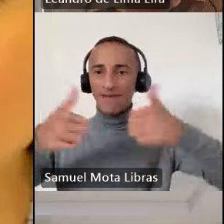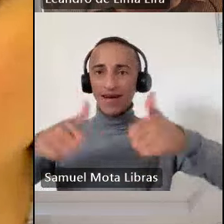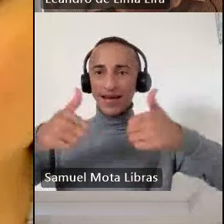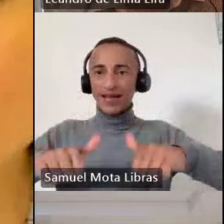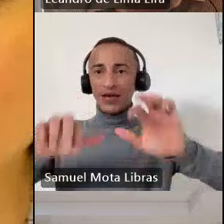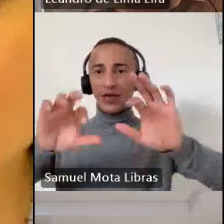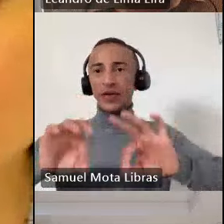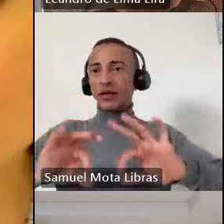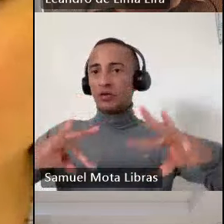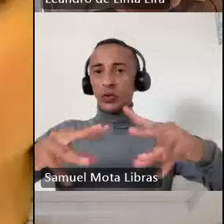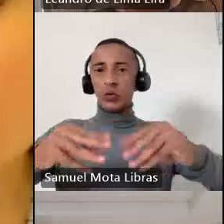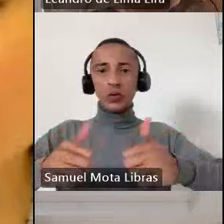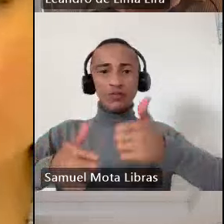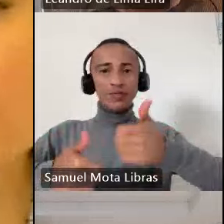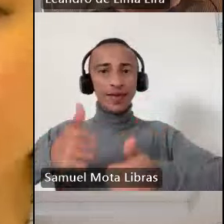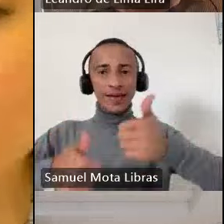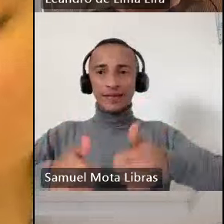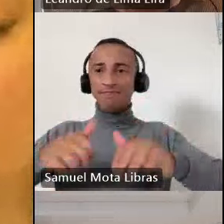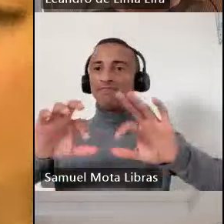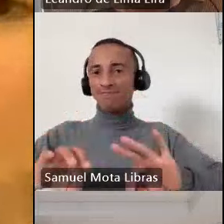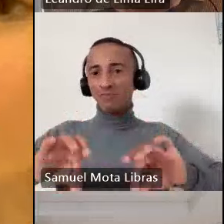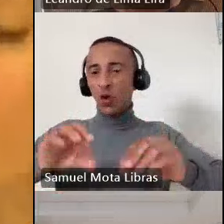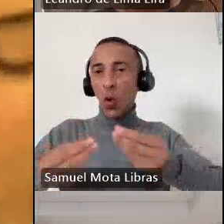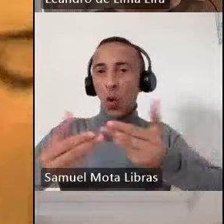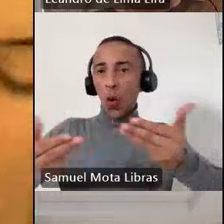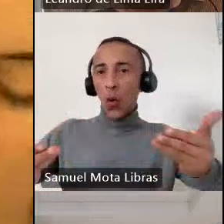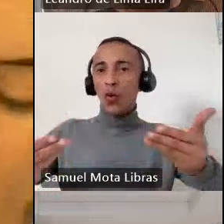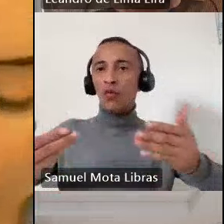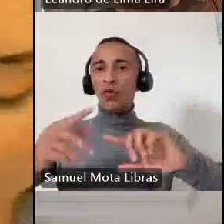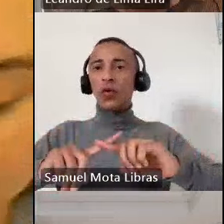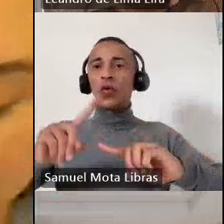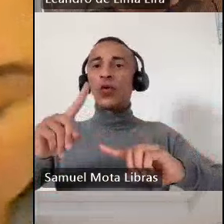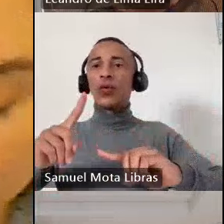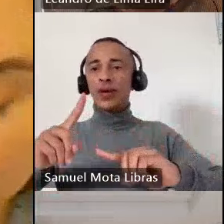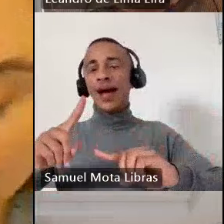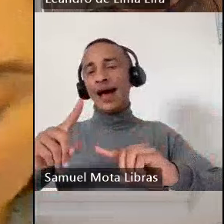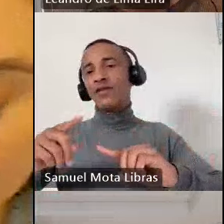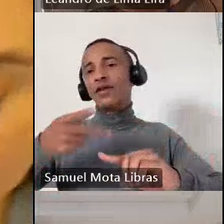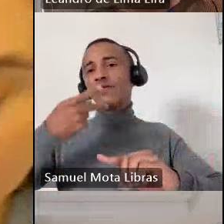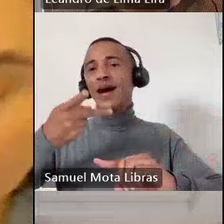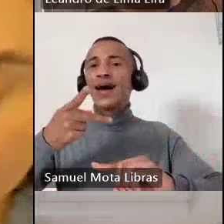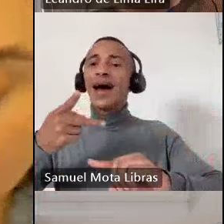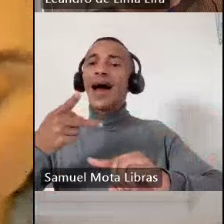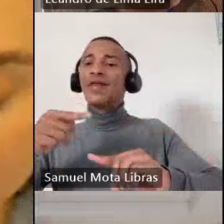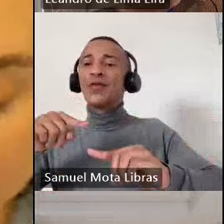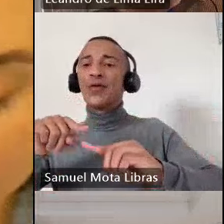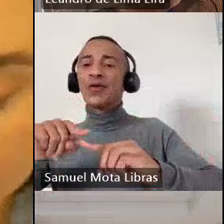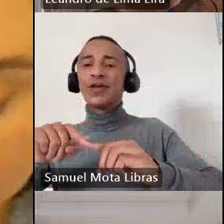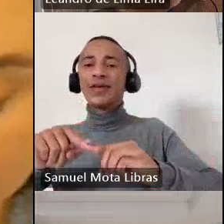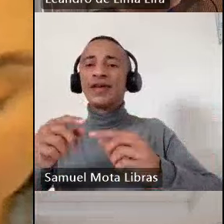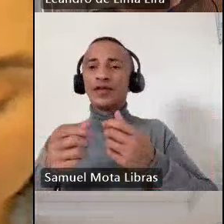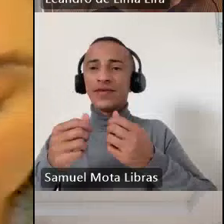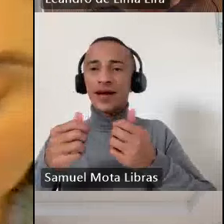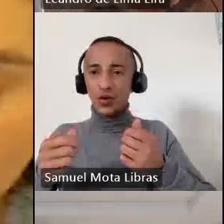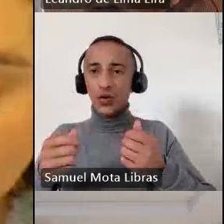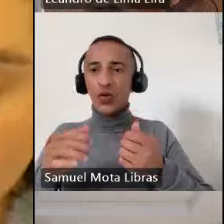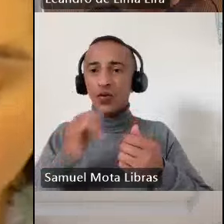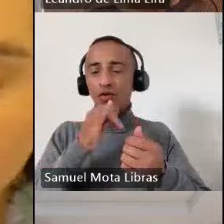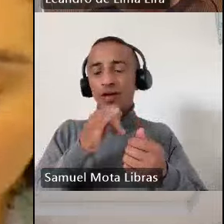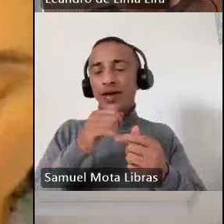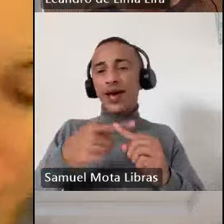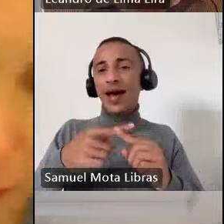bem né tá tudo bem então como só que tem aí quando você coloca que não atingiu aqueles valores tem toda a cobrança da Imprensa da sociedade e tudo